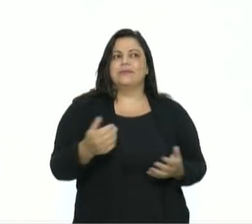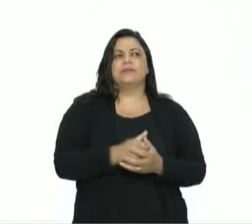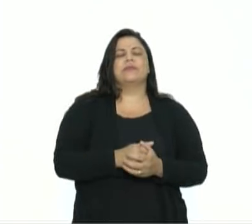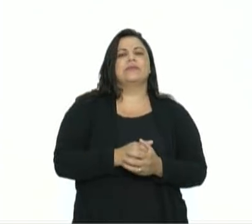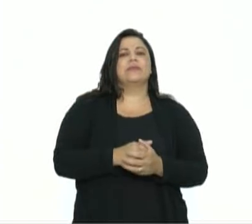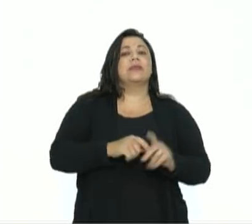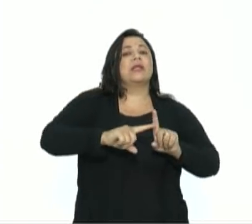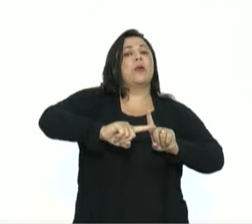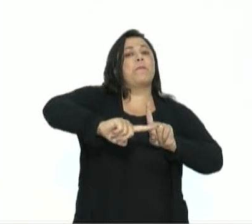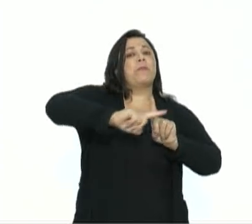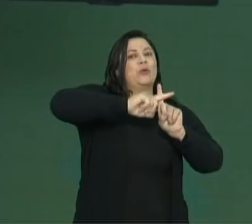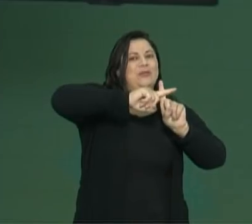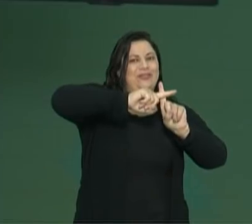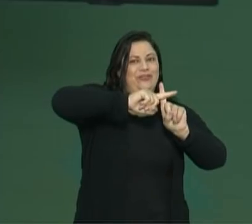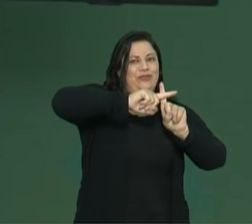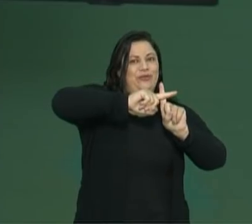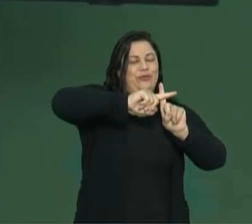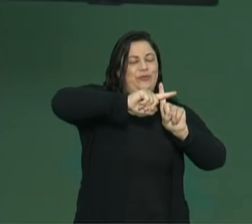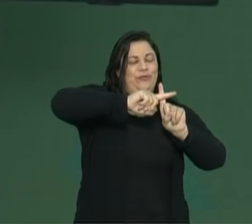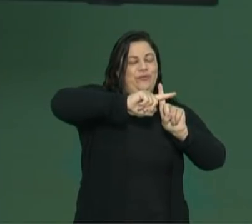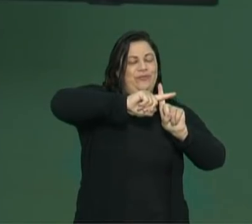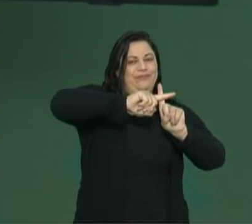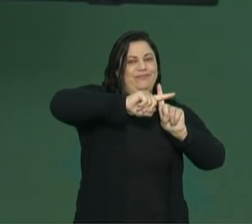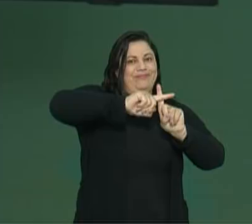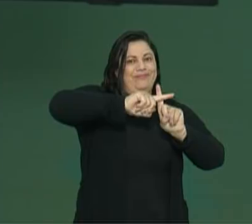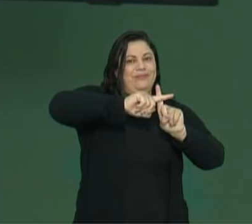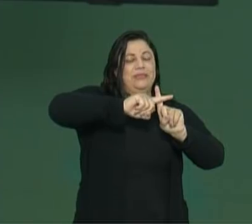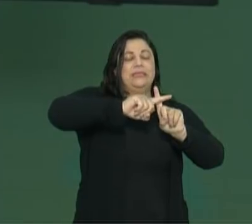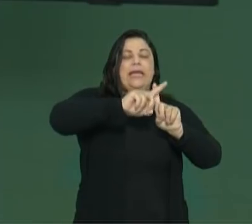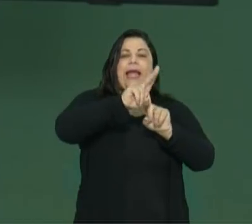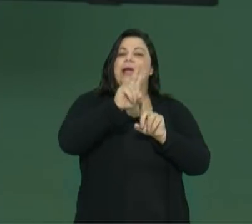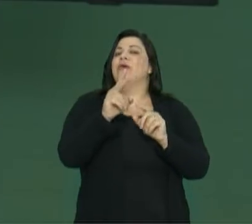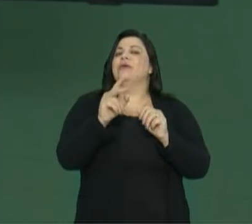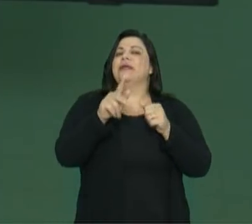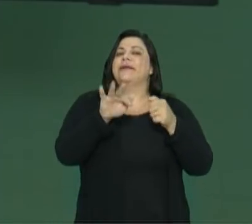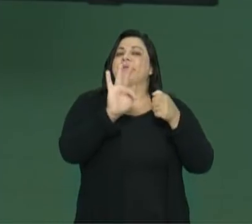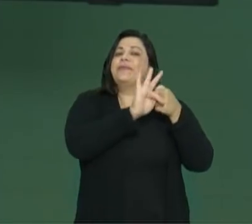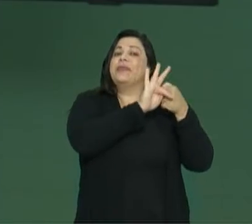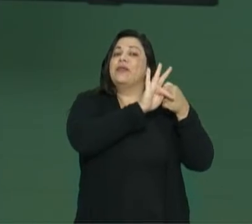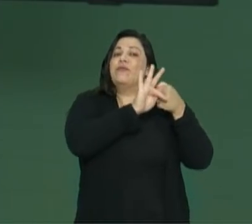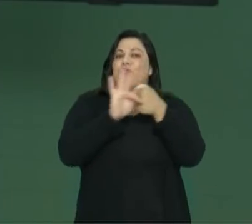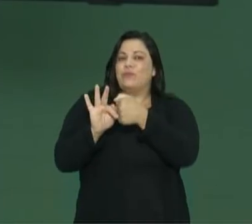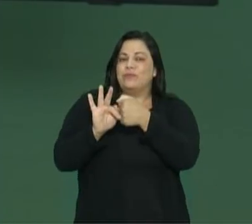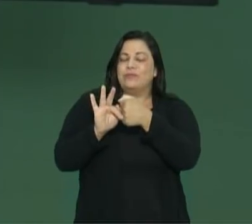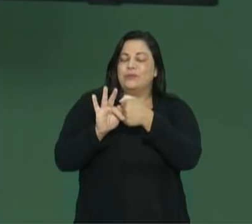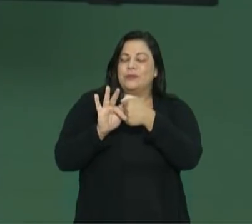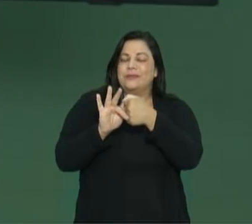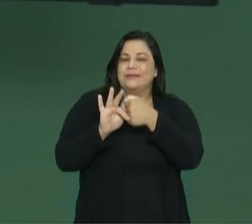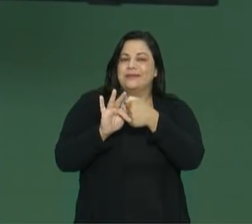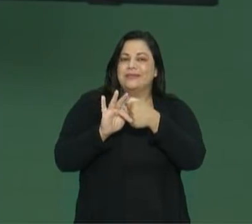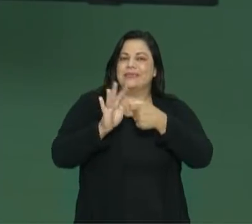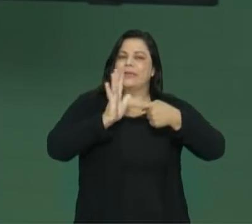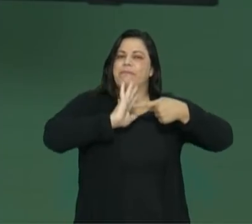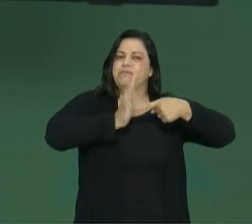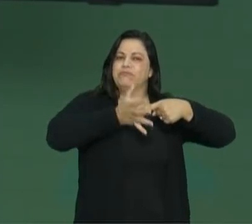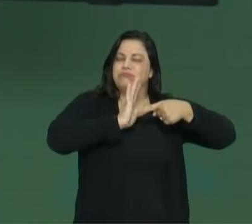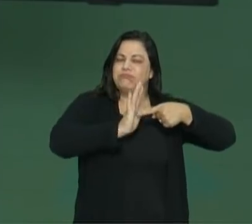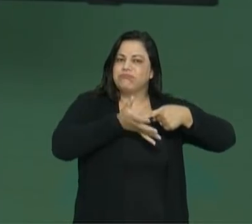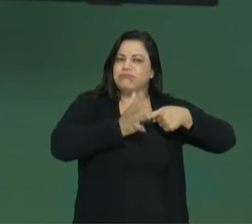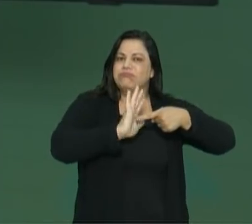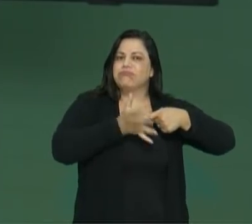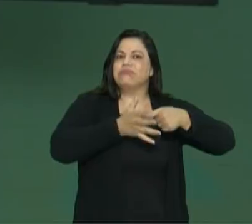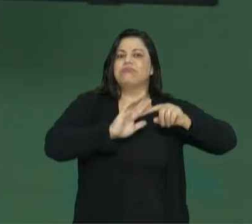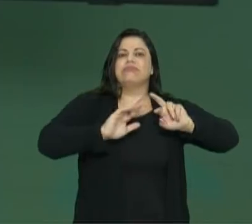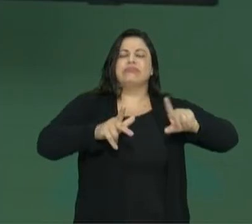positivo, e ele é chamado de força motor, ou seja, esse trabalho, ele ajuda, no caso,